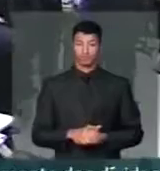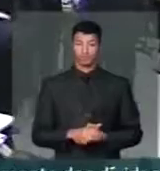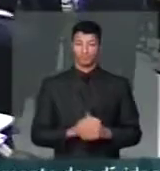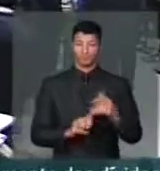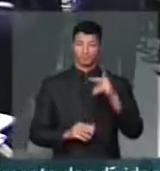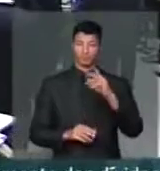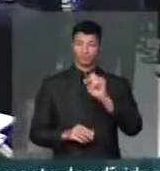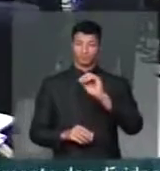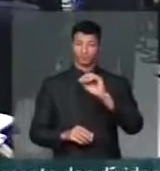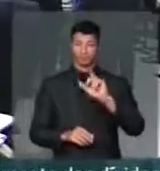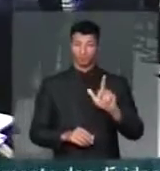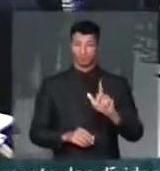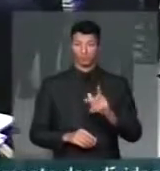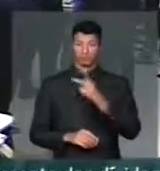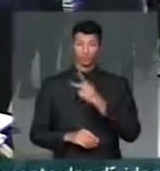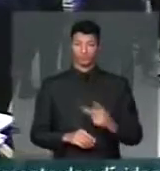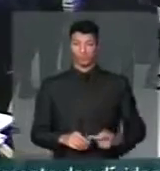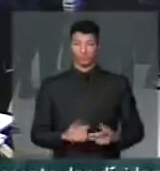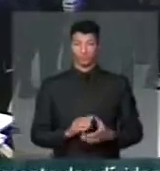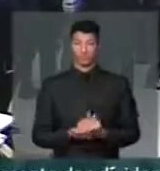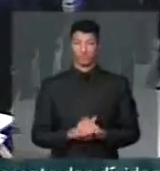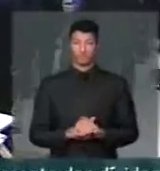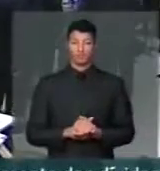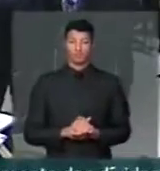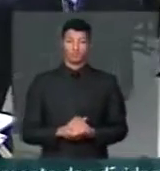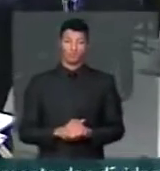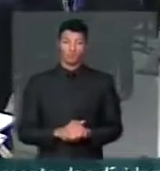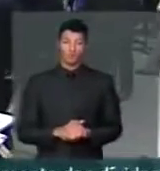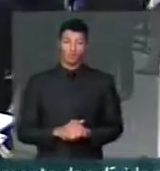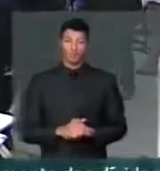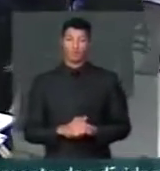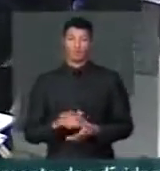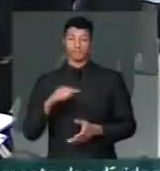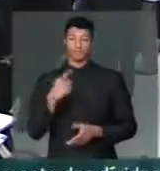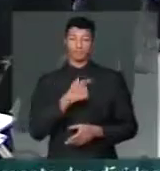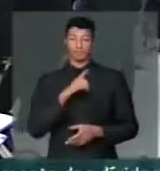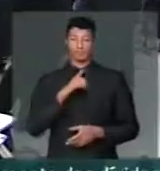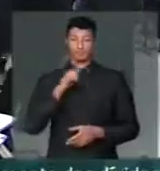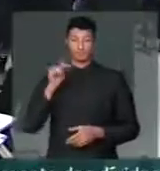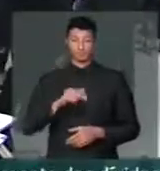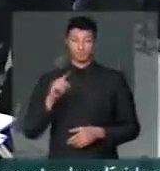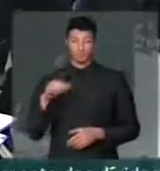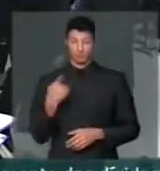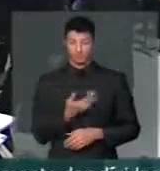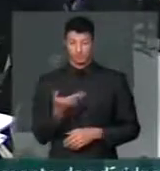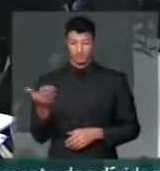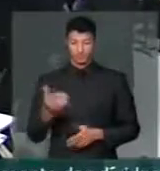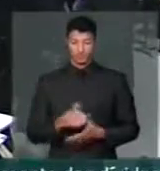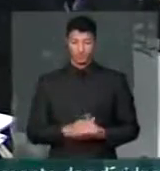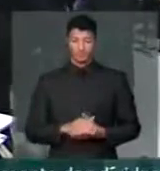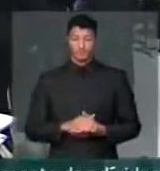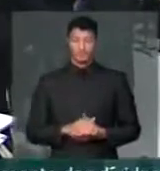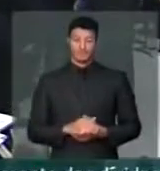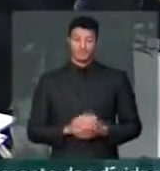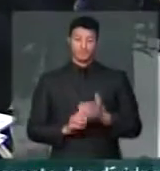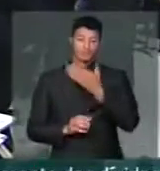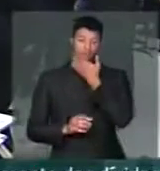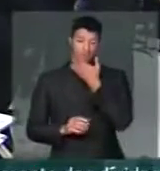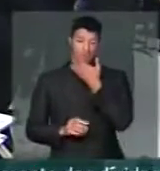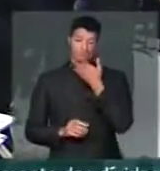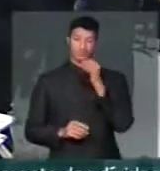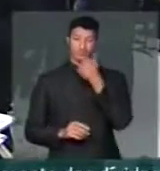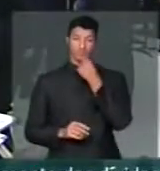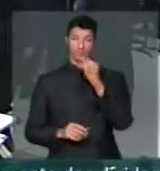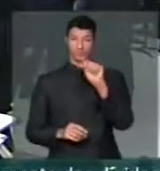voto, pessoal. Senhor presidente, nós temos aqui entre nós o